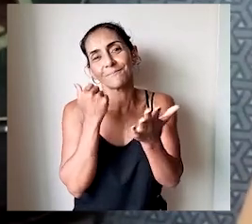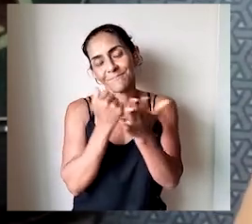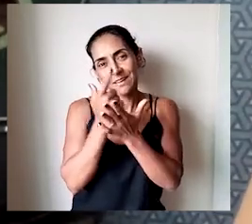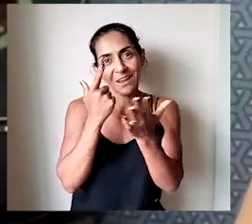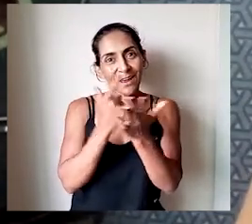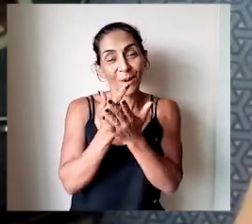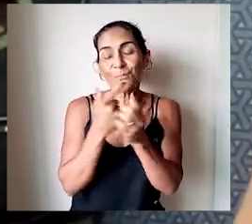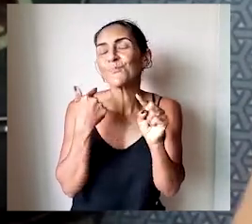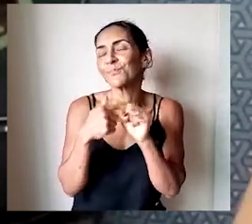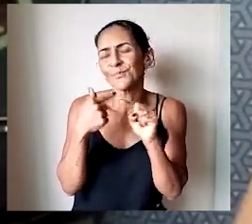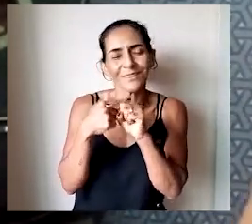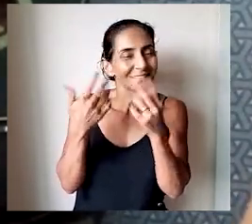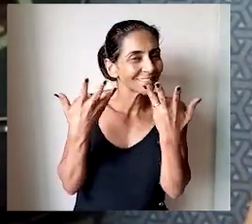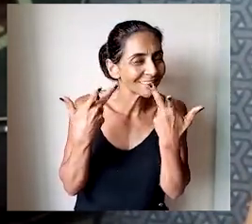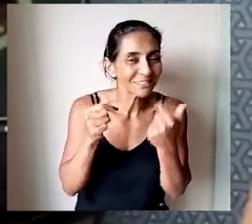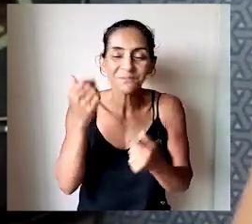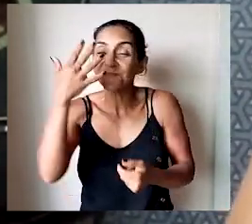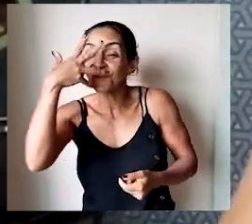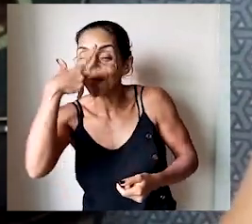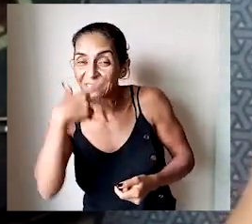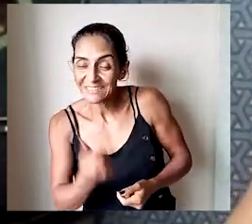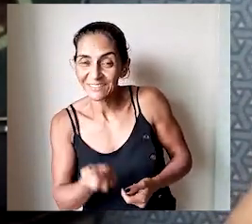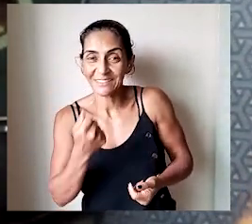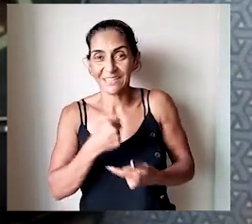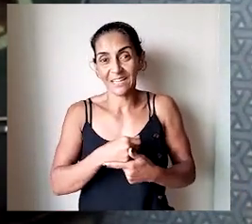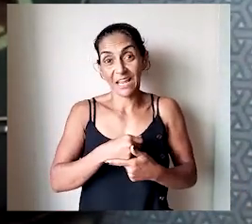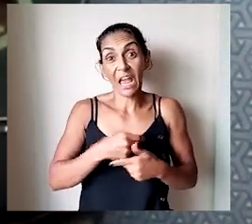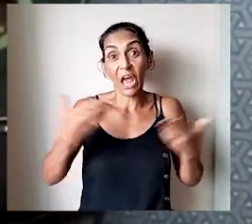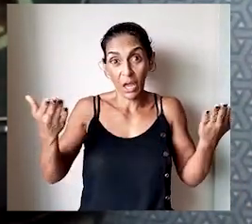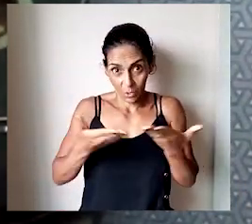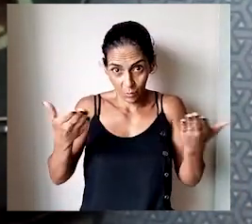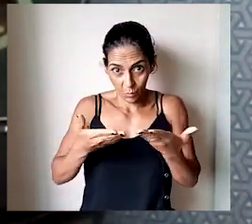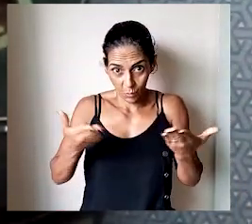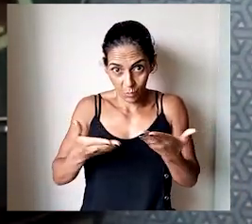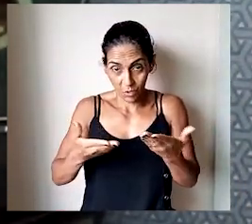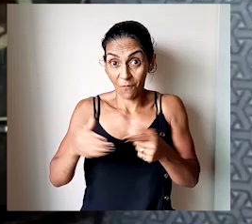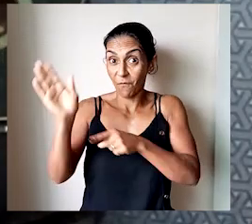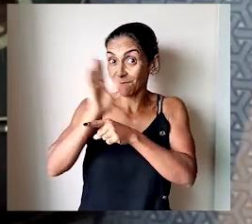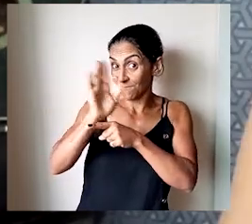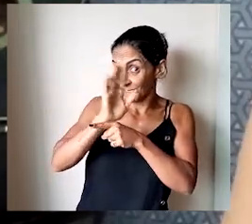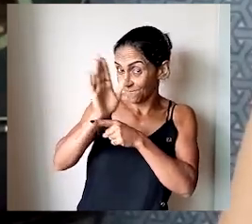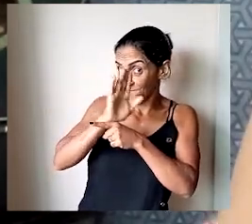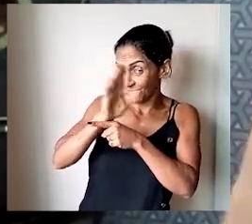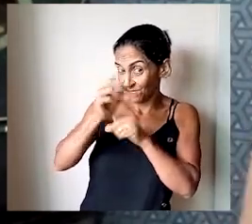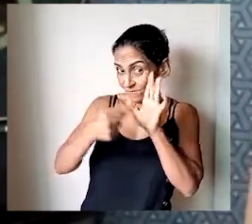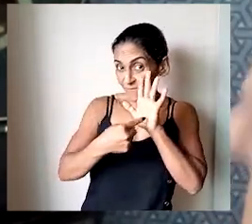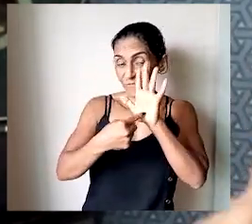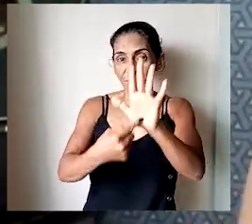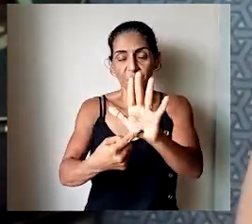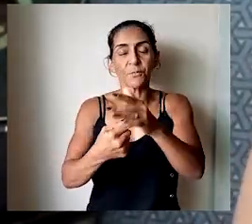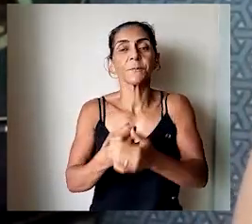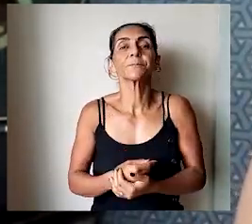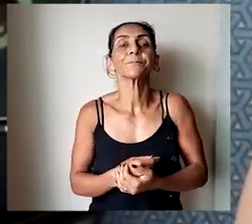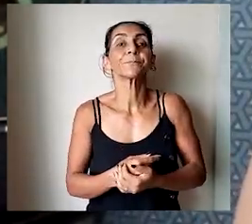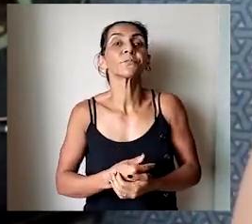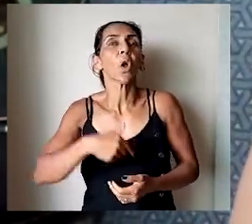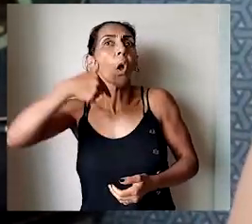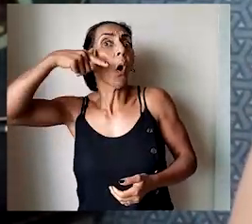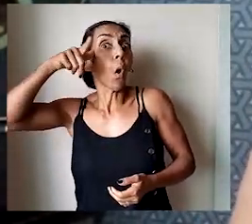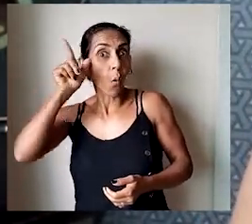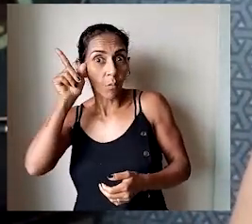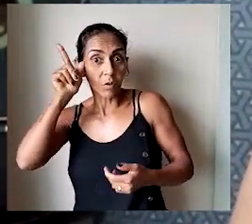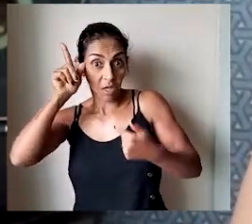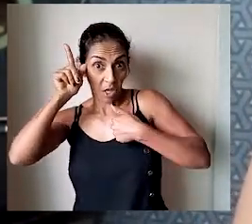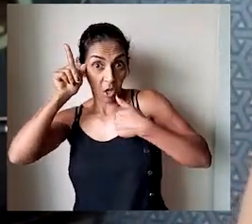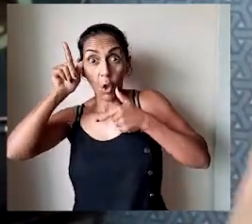edição, que ela ficou muito linda. E agora eu vou entrar um pouco na história do filme. Porque quando eu assisti ao filme ontem, eu